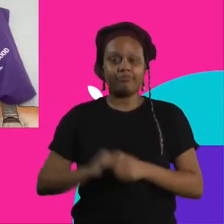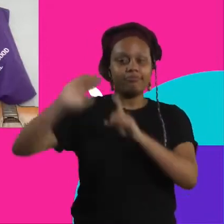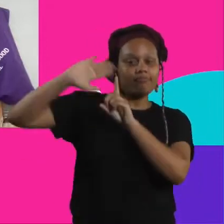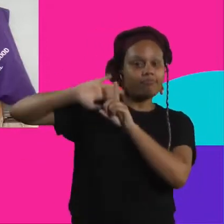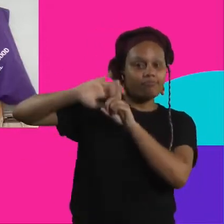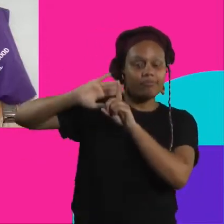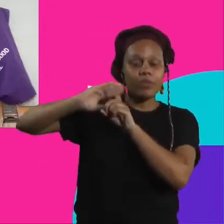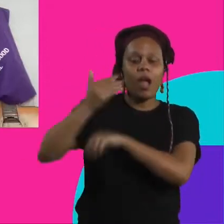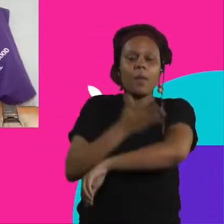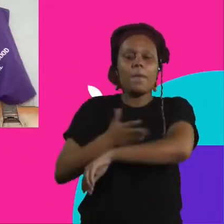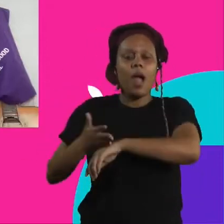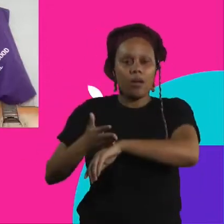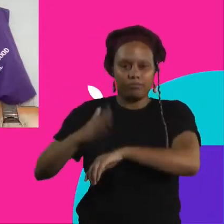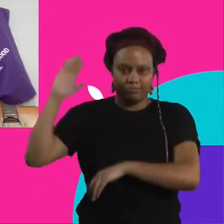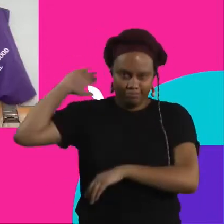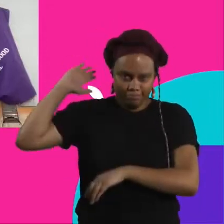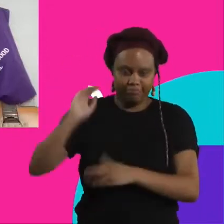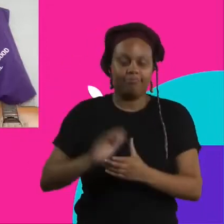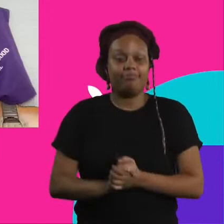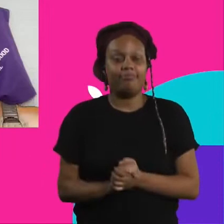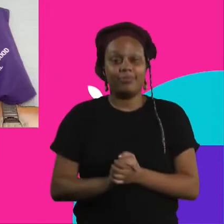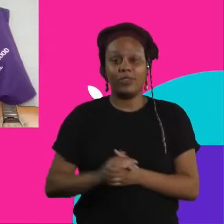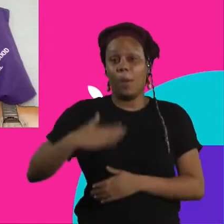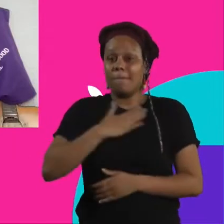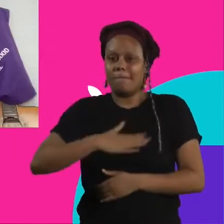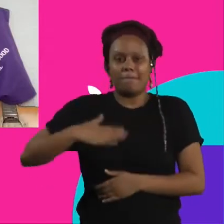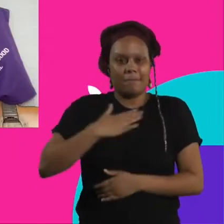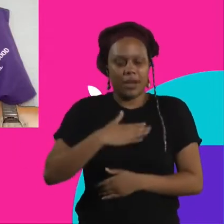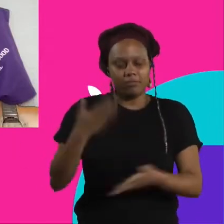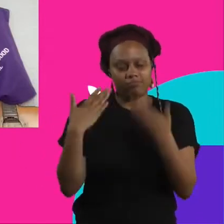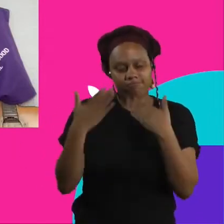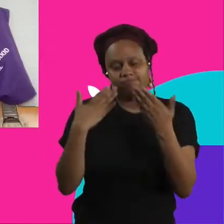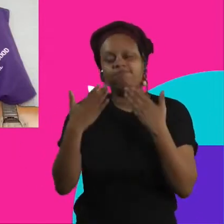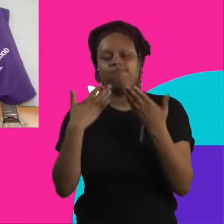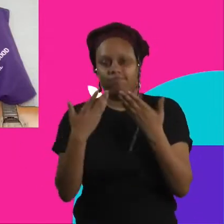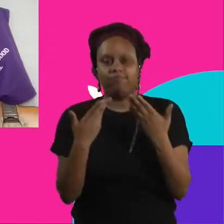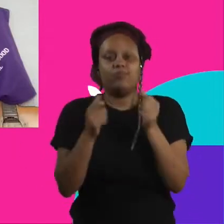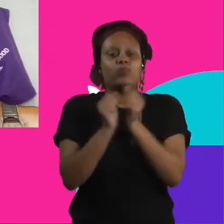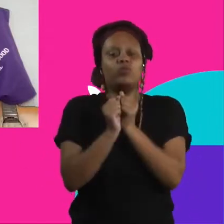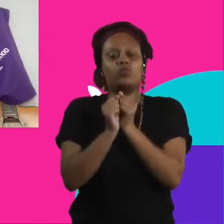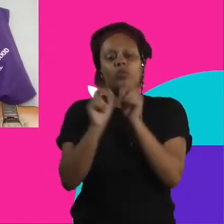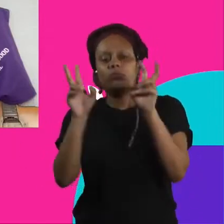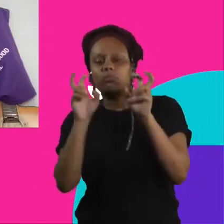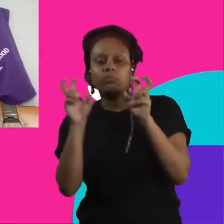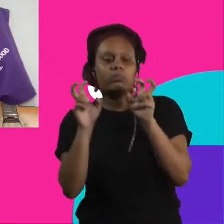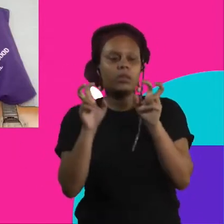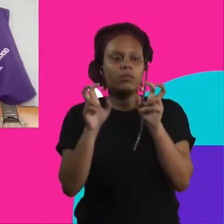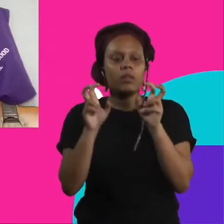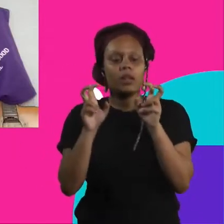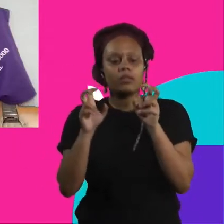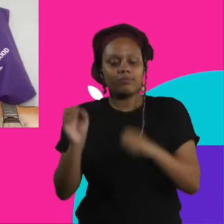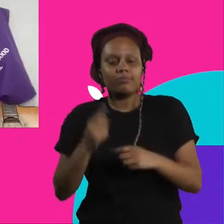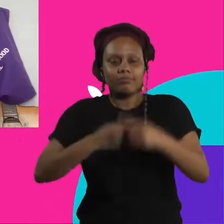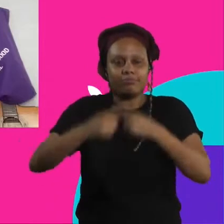parede branca aqui. E vai ser um prazer aí conversar e trocar sobre como essas inovações que a gente vai mencionar